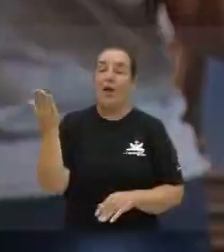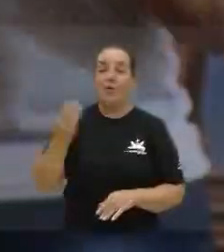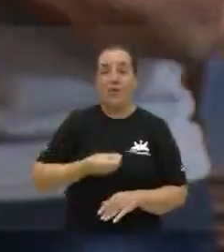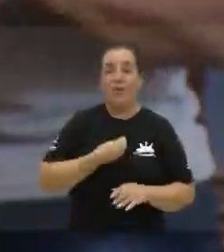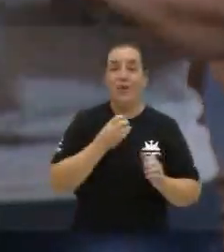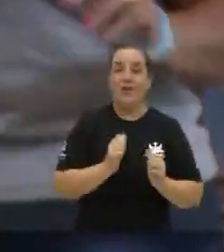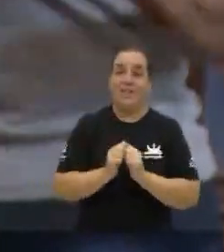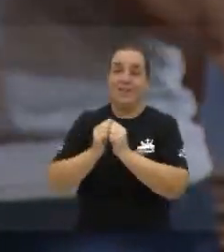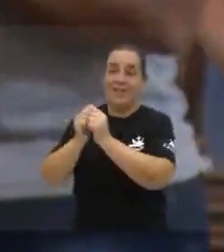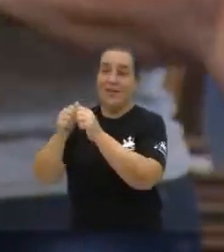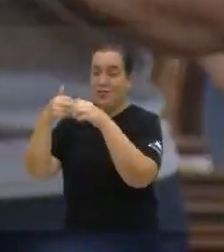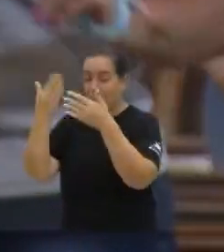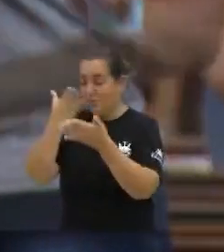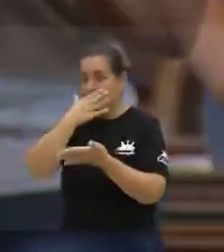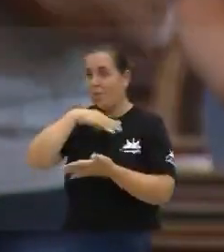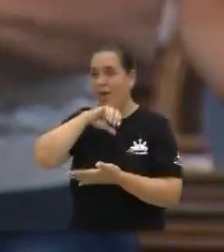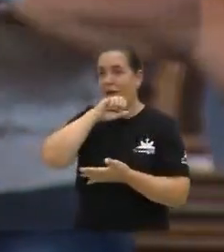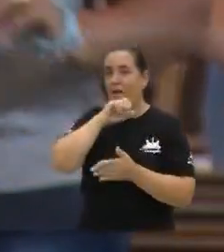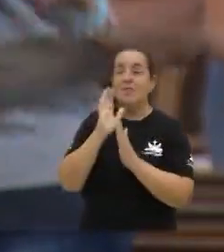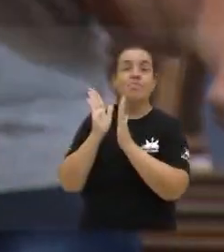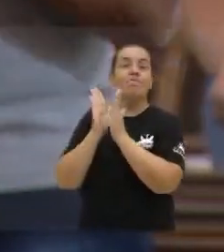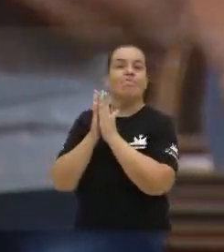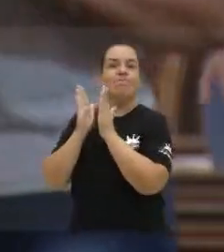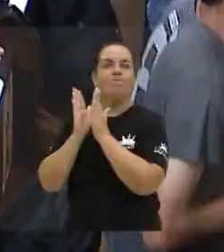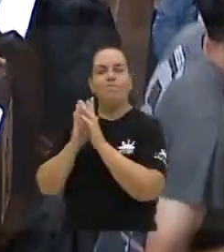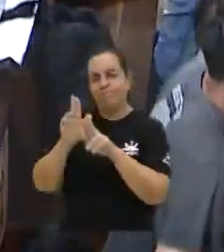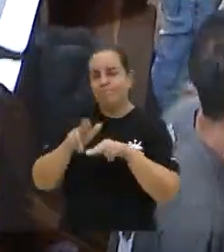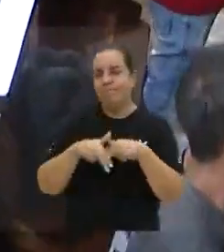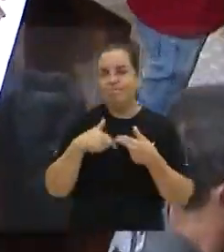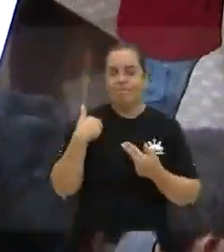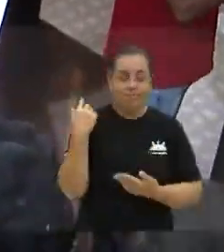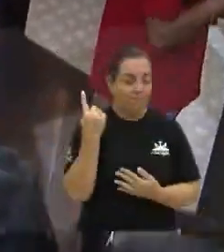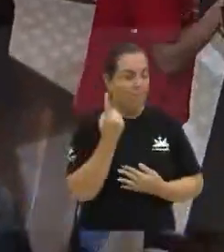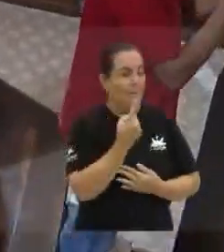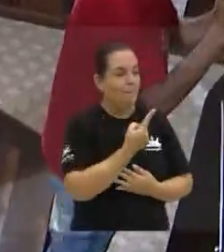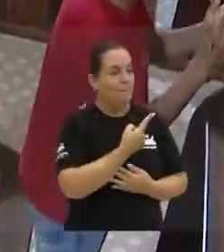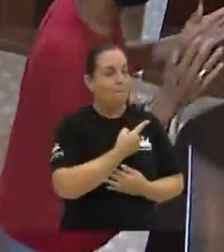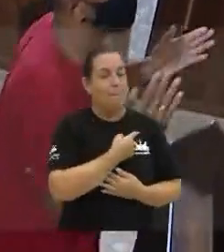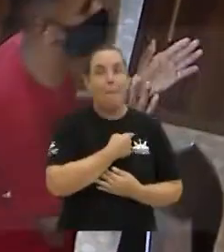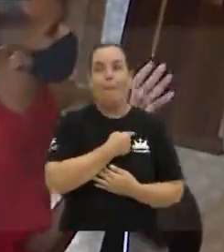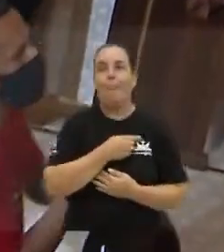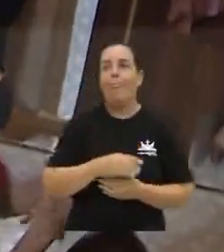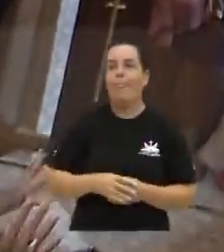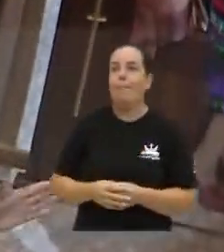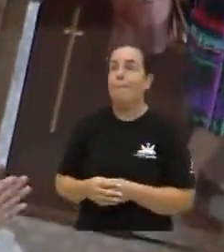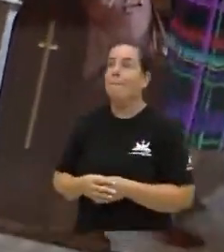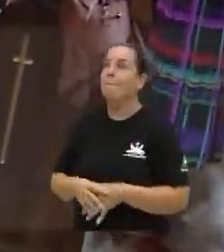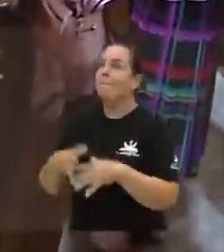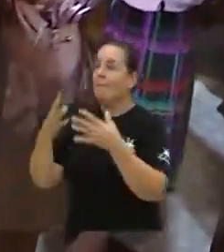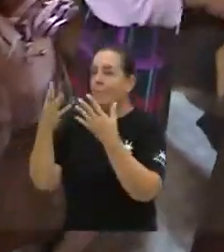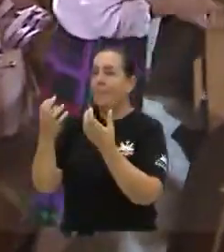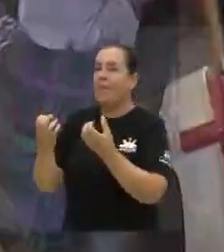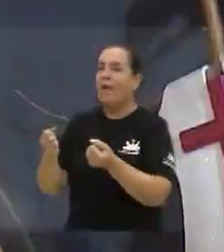perdoai. Vós que estás junto do Pai, como nosso intercessor,